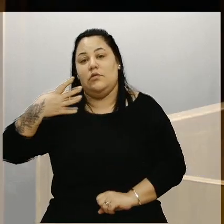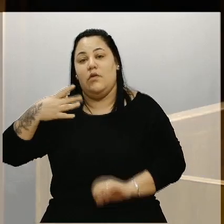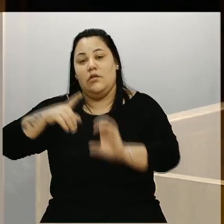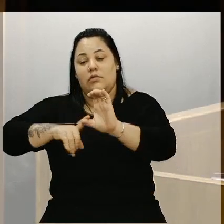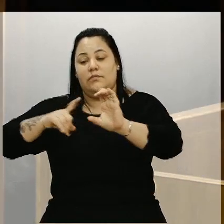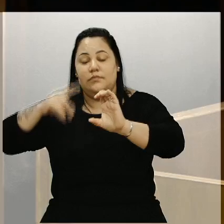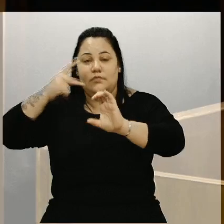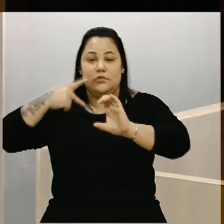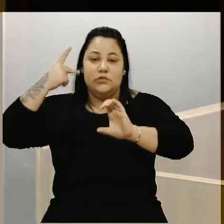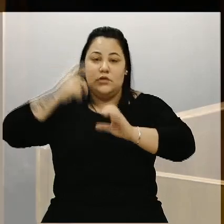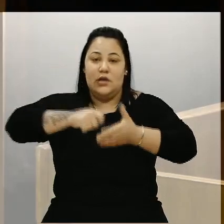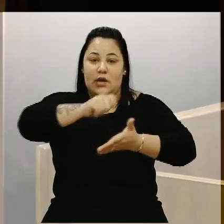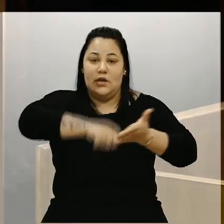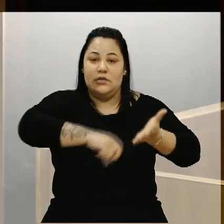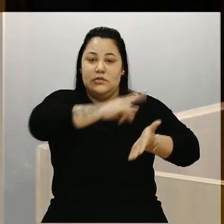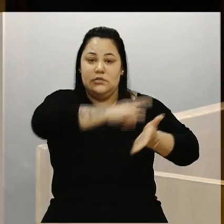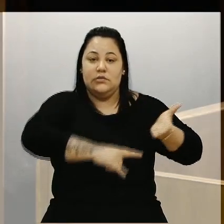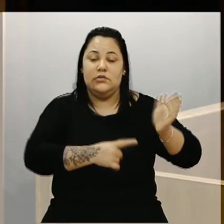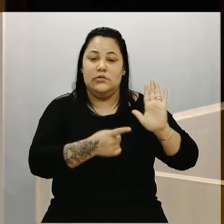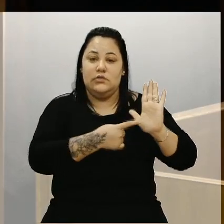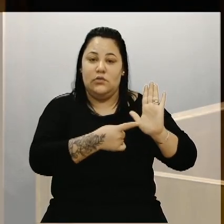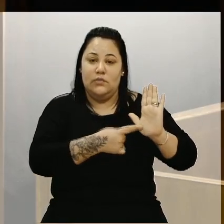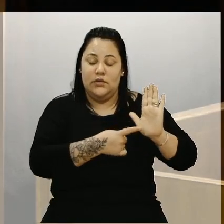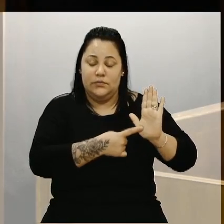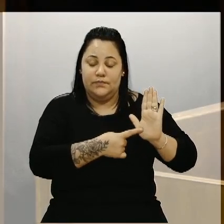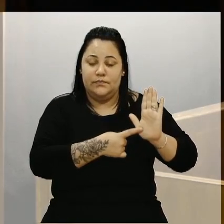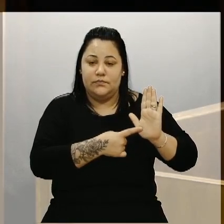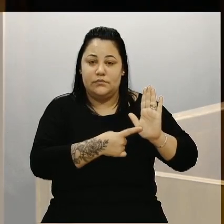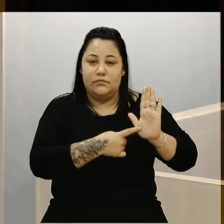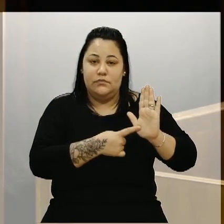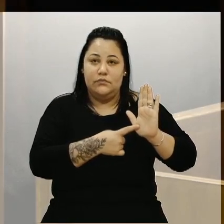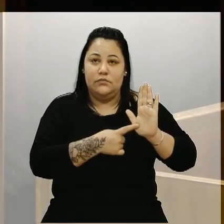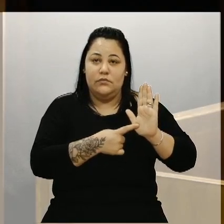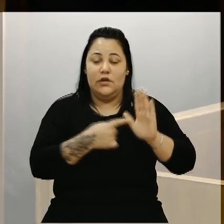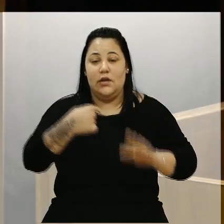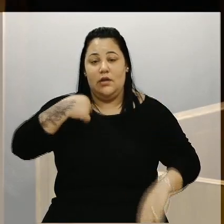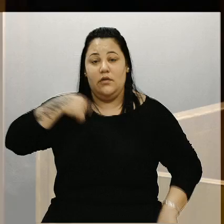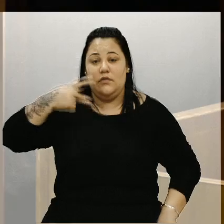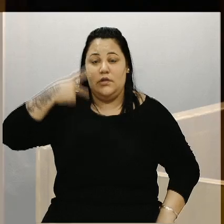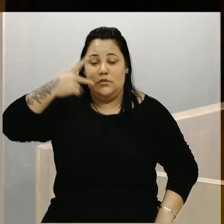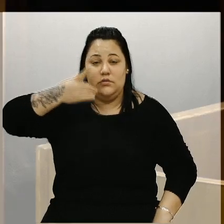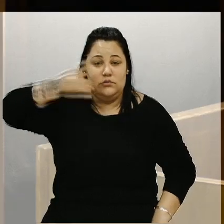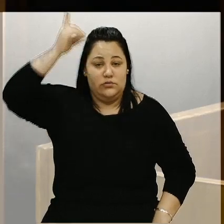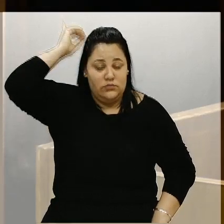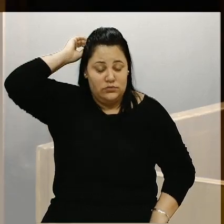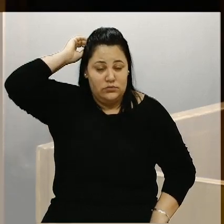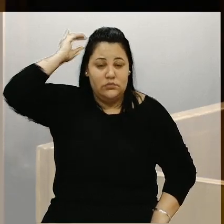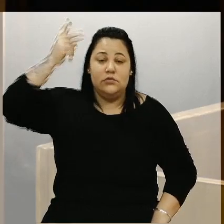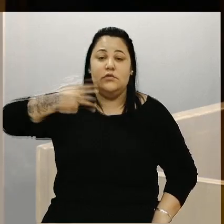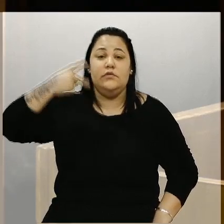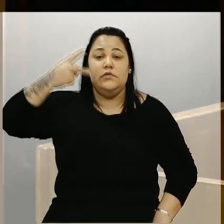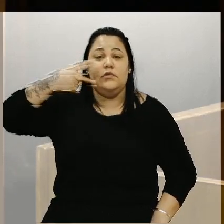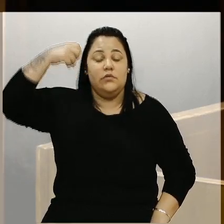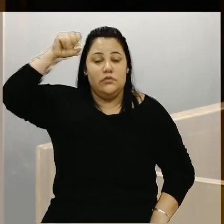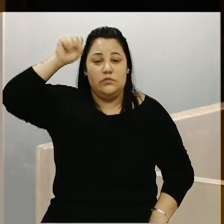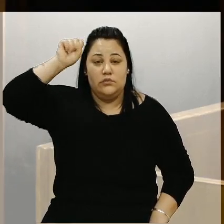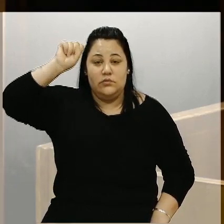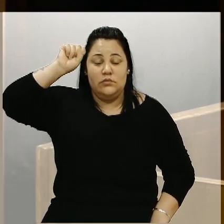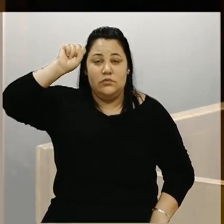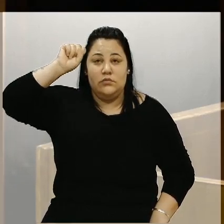134 da emancipação política. Assinam esse documento este vereador Lucas Dil, vereador Clóvis de